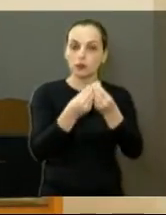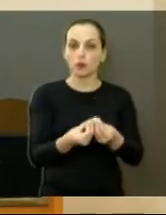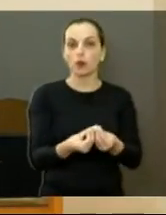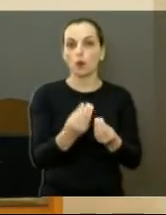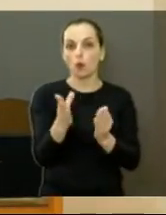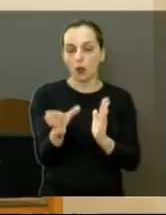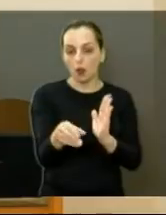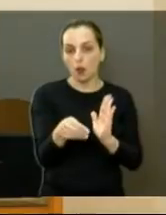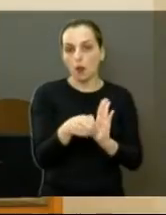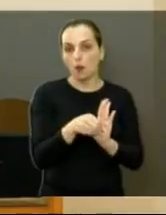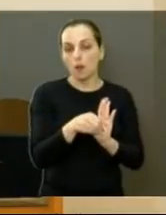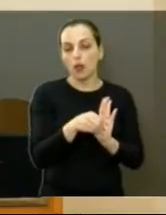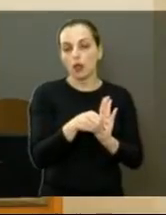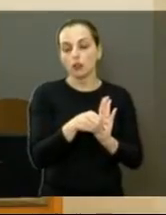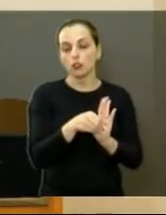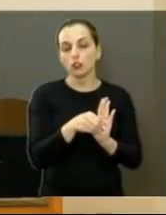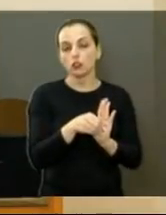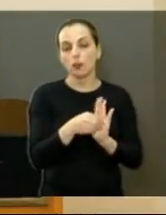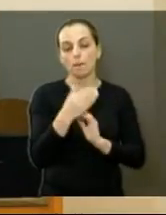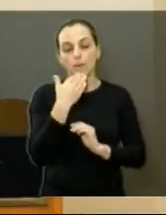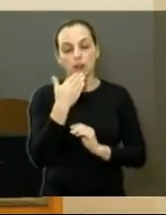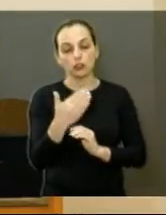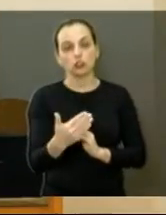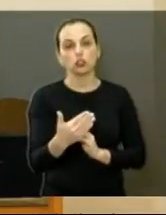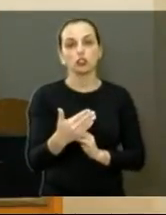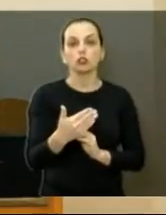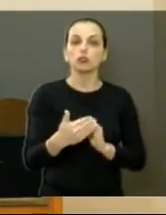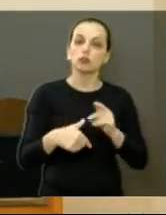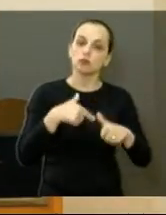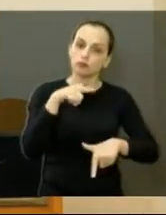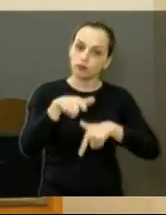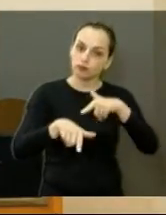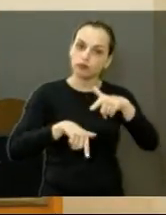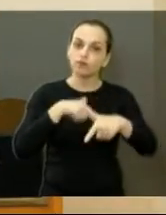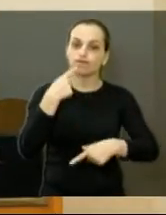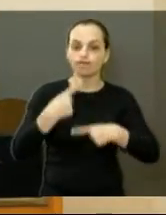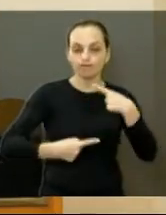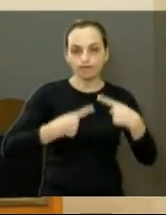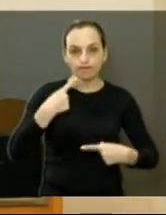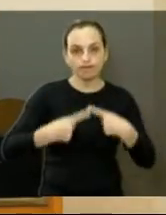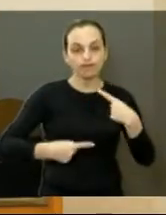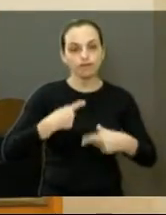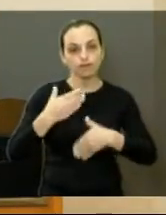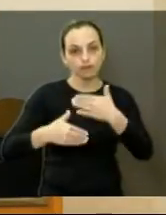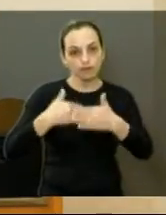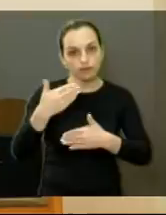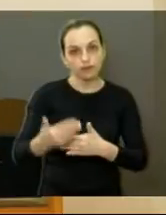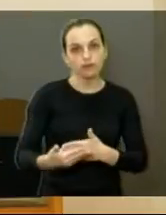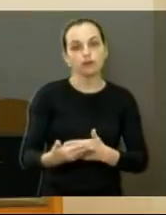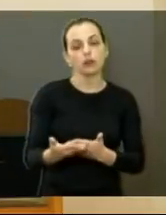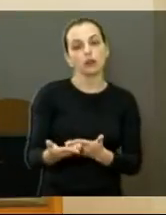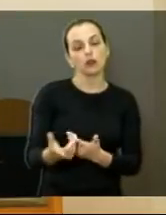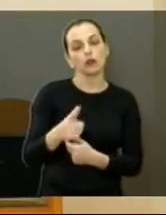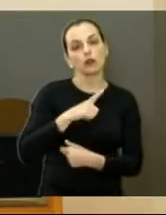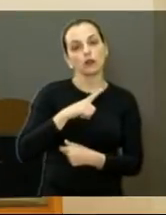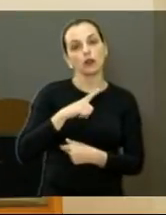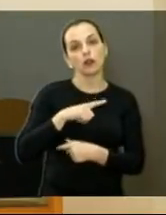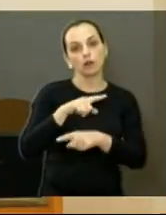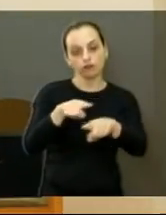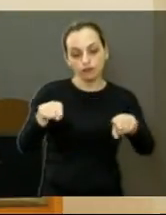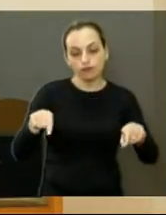anexo todas as solicitações que, ao longo desses meses que estamos tratando desse assunto, temos recebido nos nossos